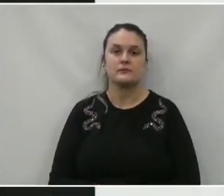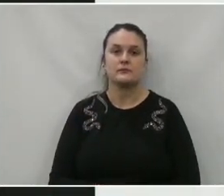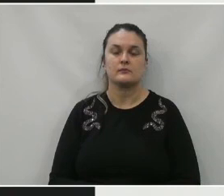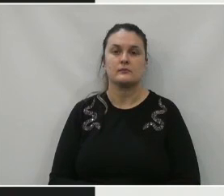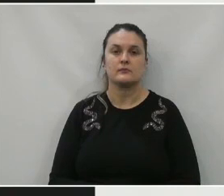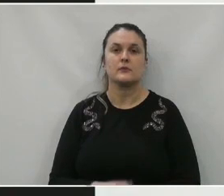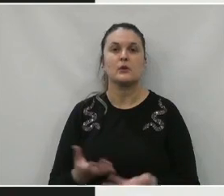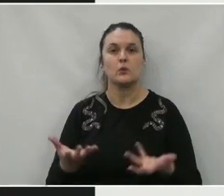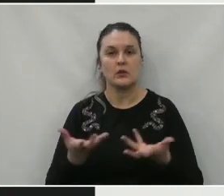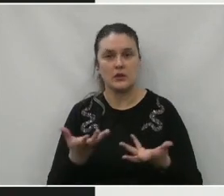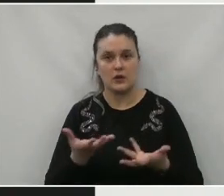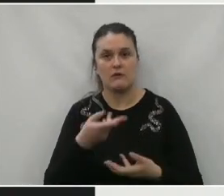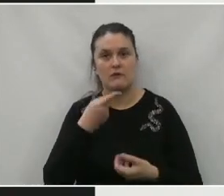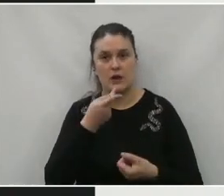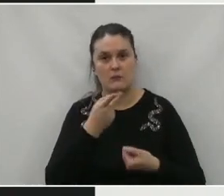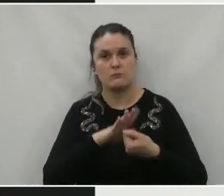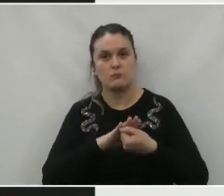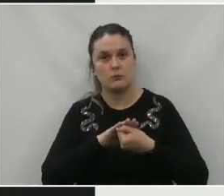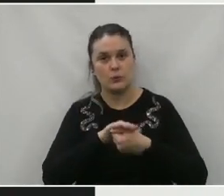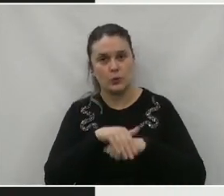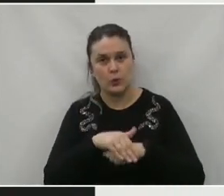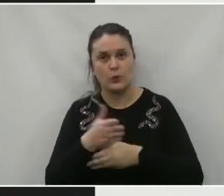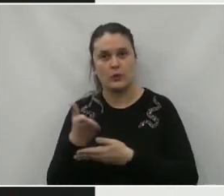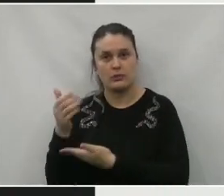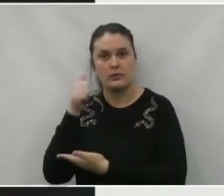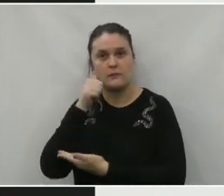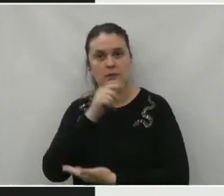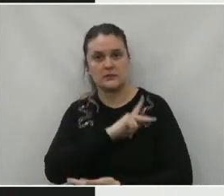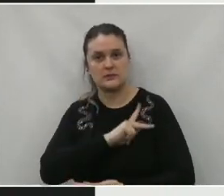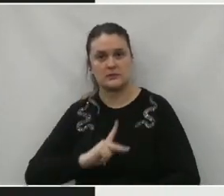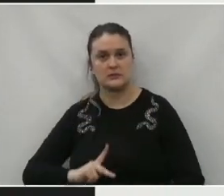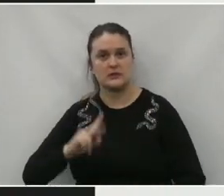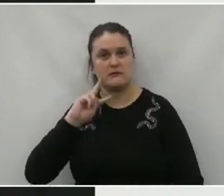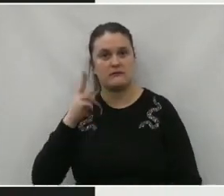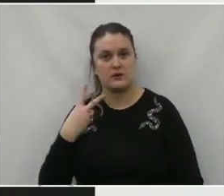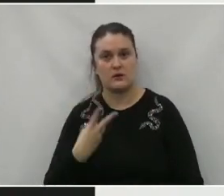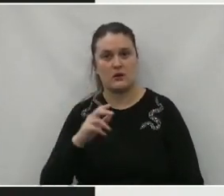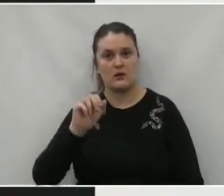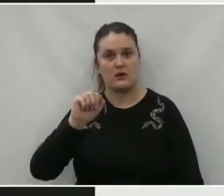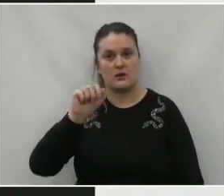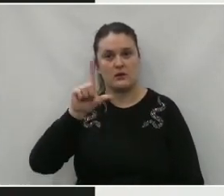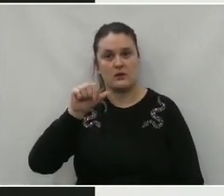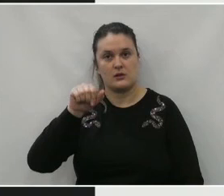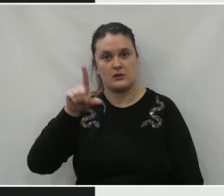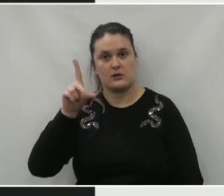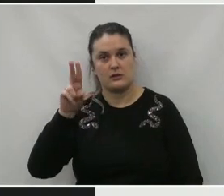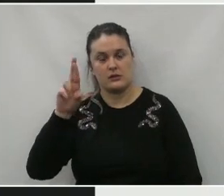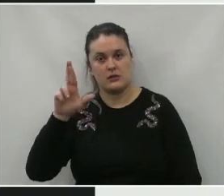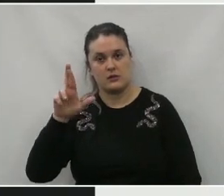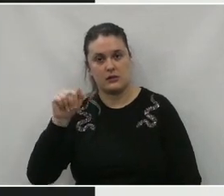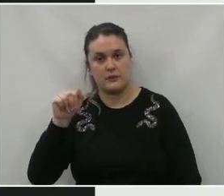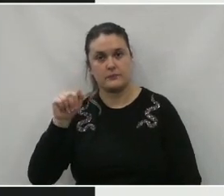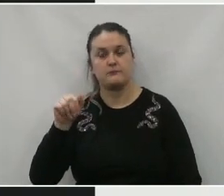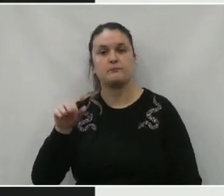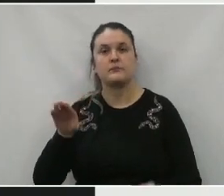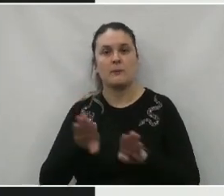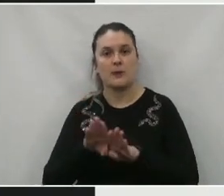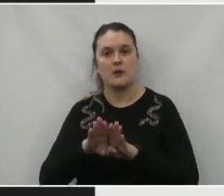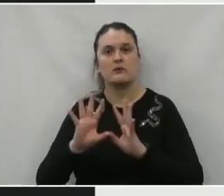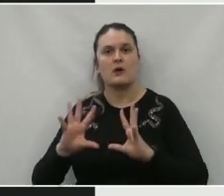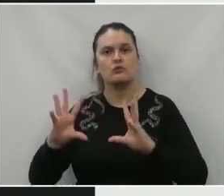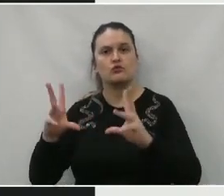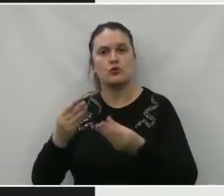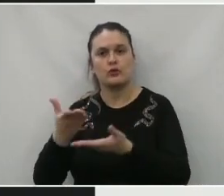Eu quero dar meu boa noite à nossa presidente, a Landra, né? E a todos os